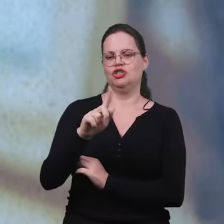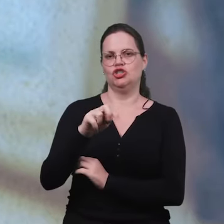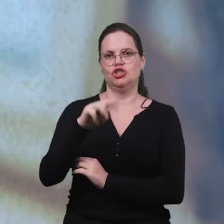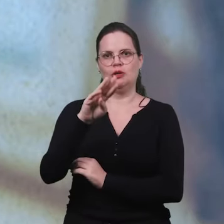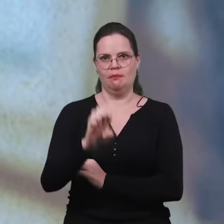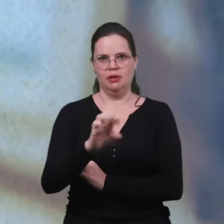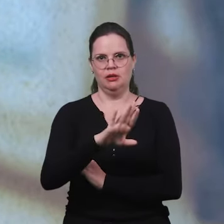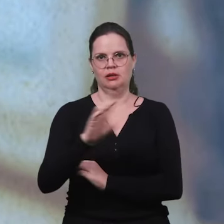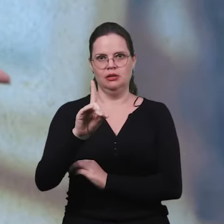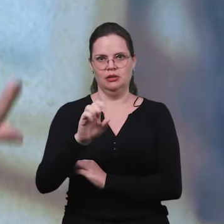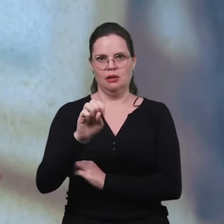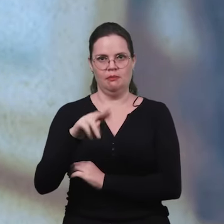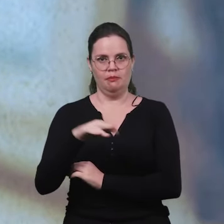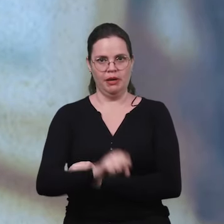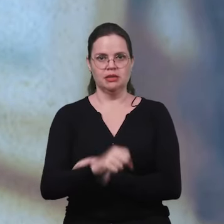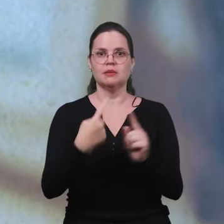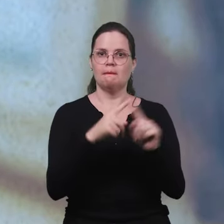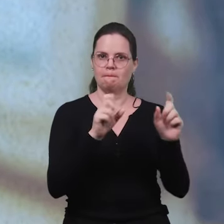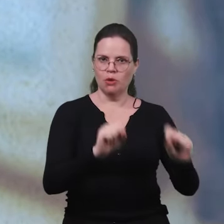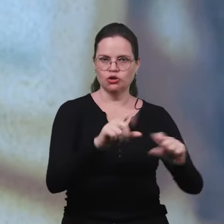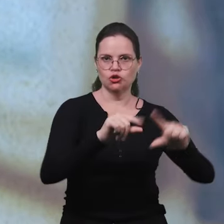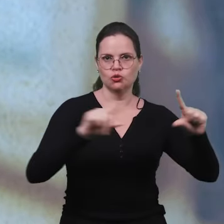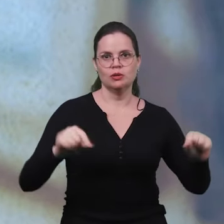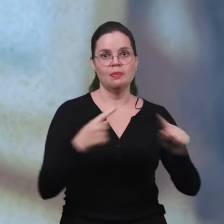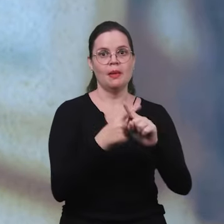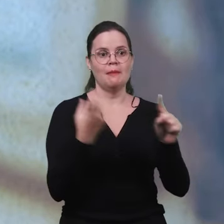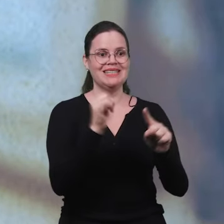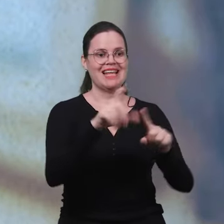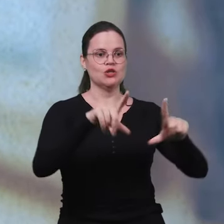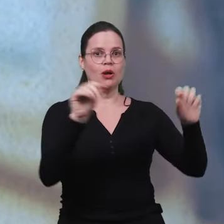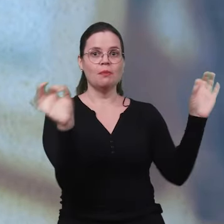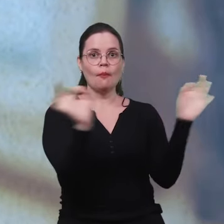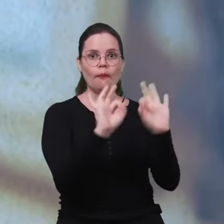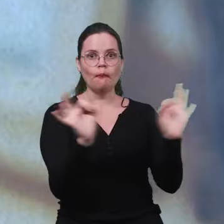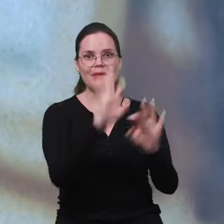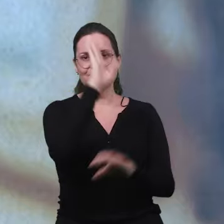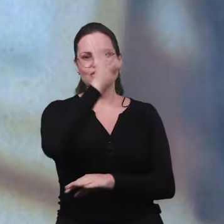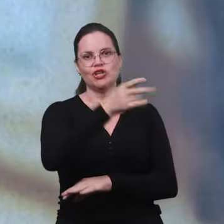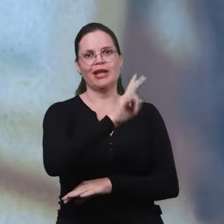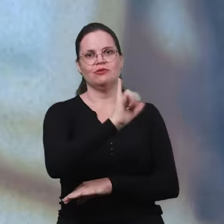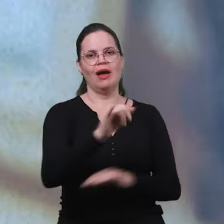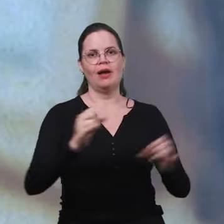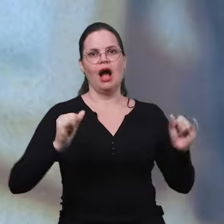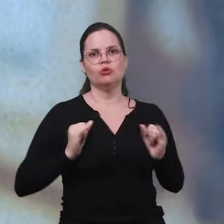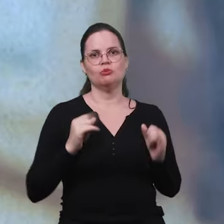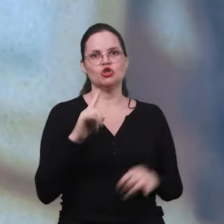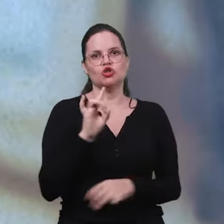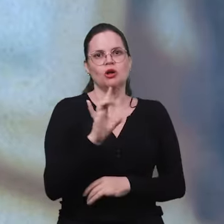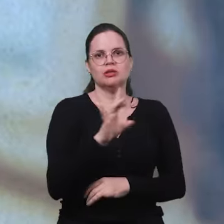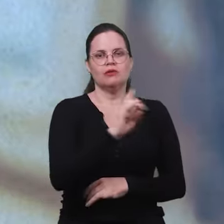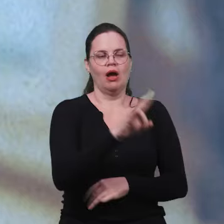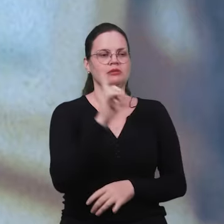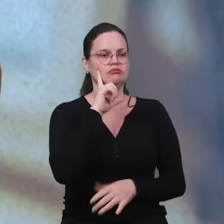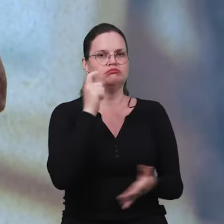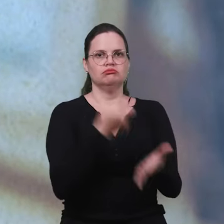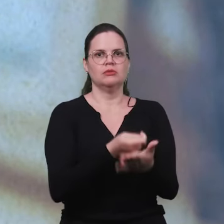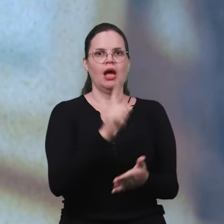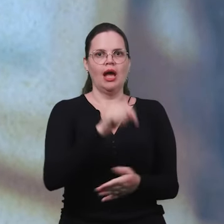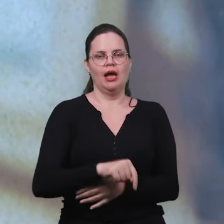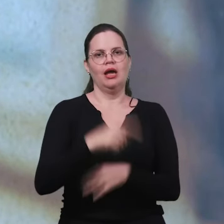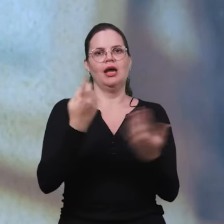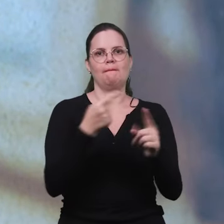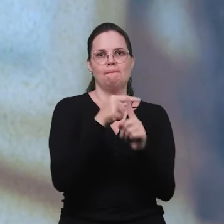um regime de bens, não adotar um regime diverso, também vai ser aplicado da comunhão parcial de bens. Mas tem algumas questões, inclusive é uma